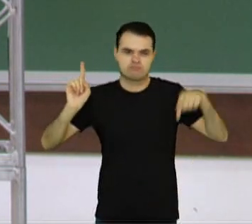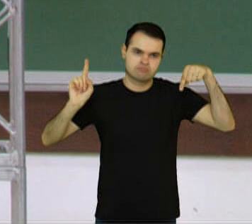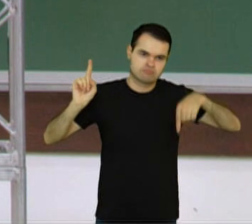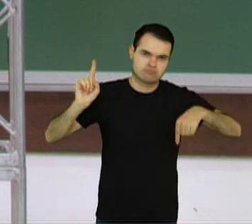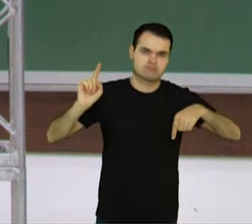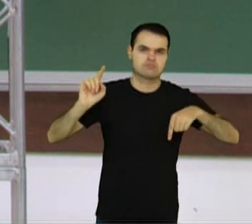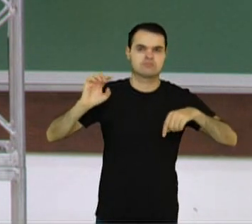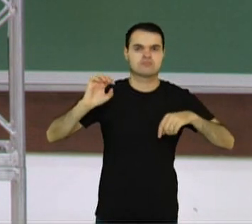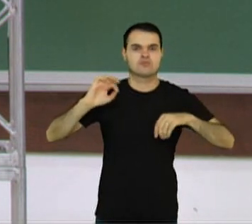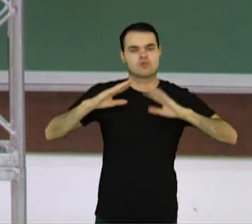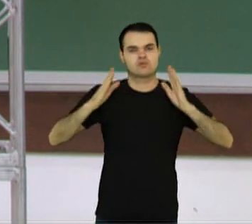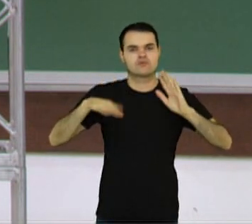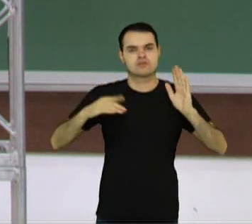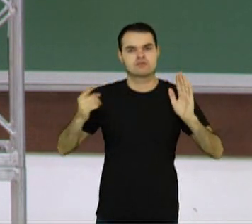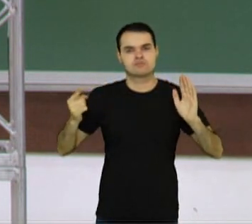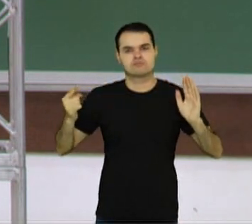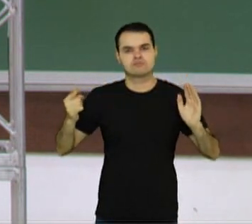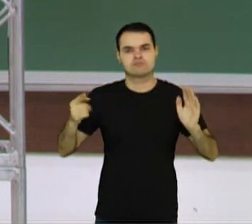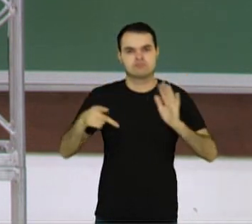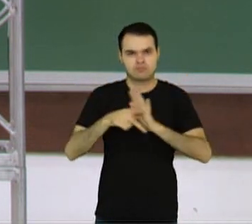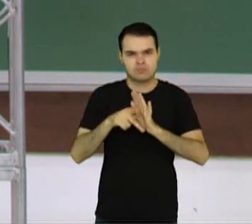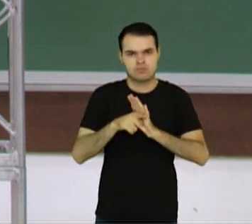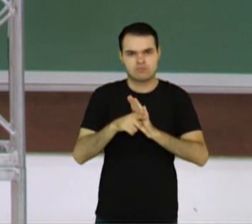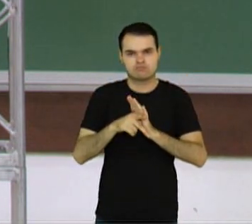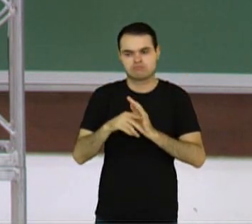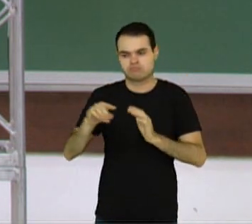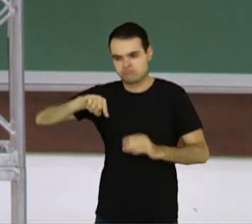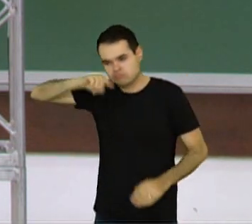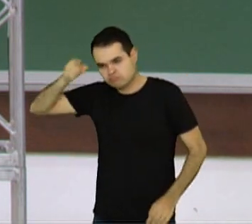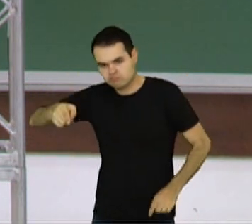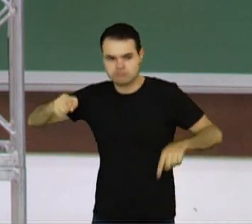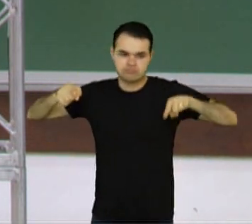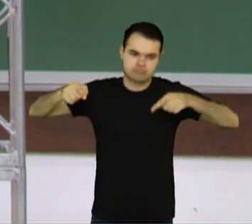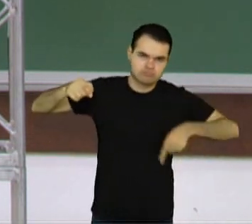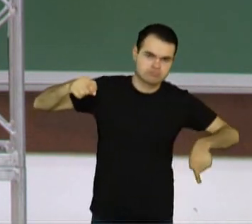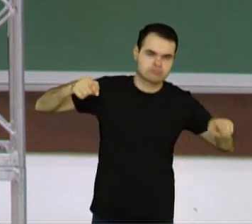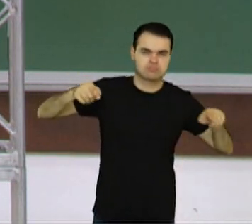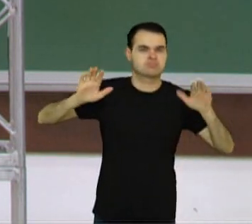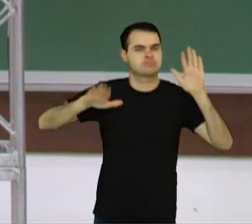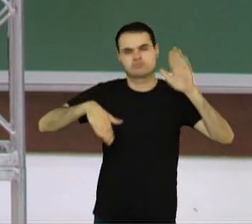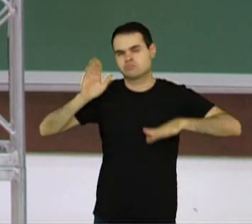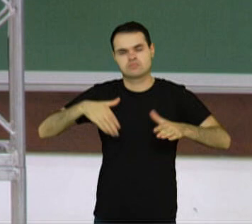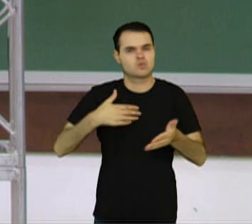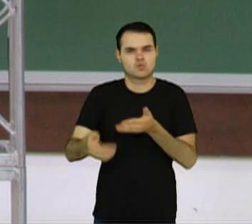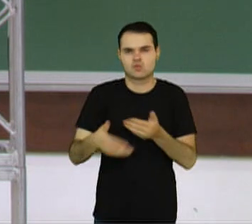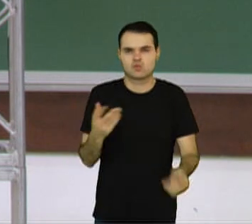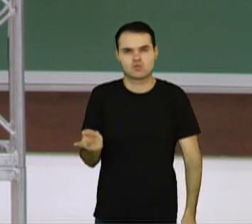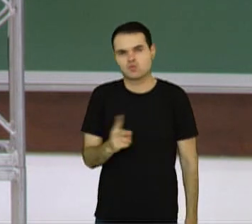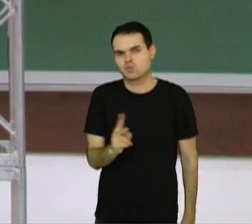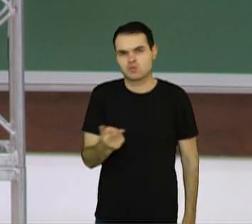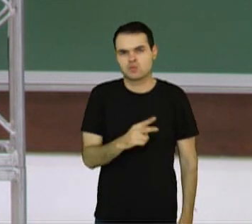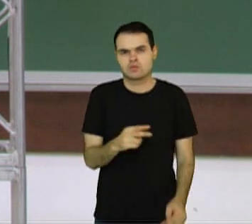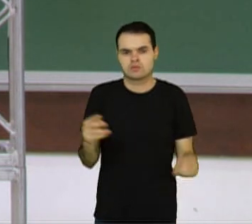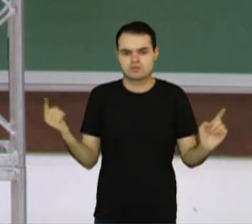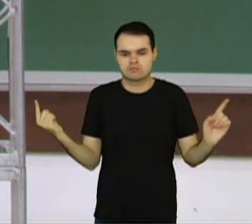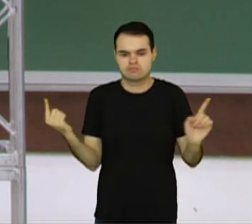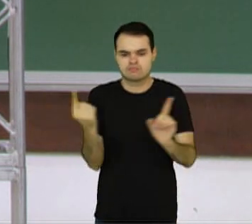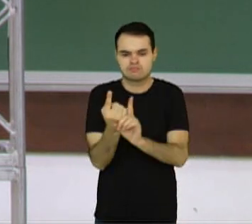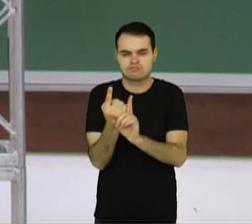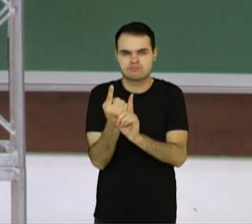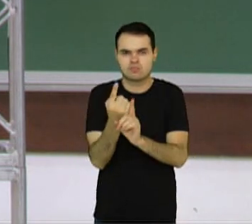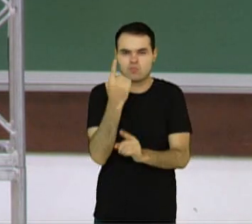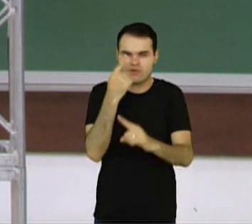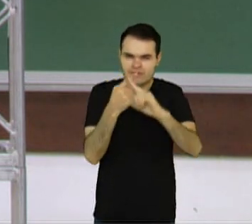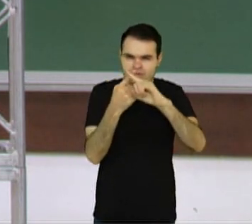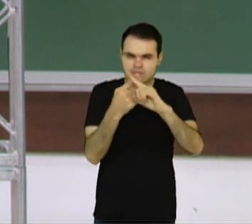em caracterizações opostas, um para cima e o outro para baixo. Mas tanto de um jeito ou de outro, as duas vão acabar se encontrando, pelo menos uma